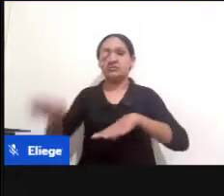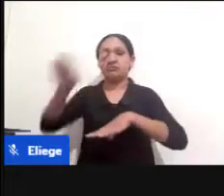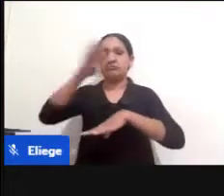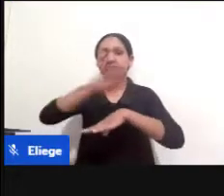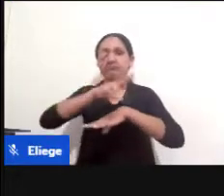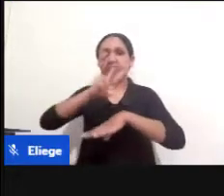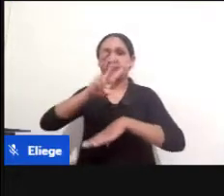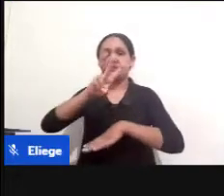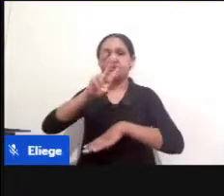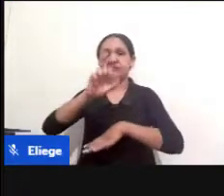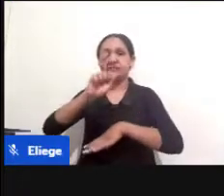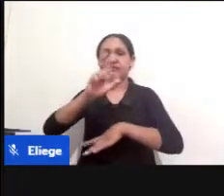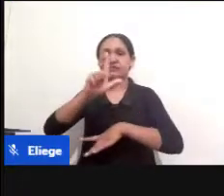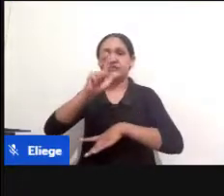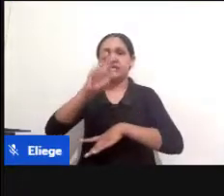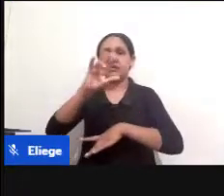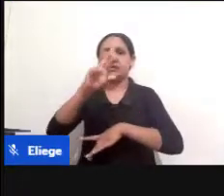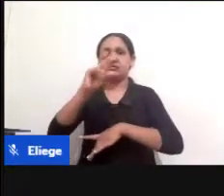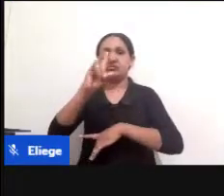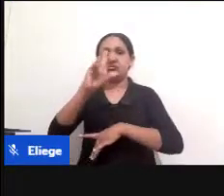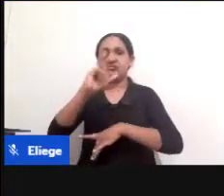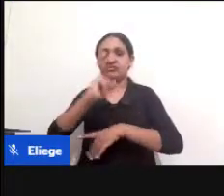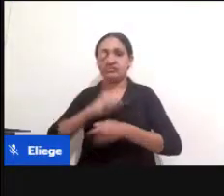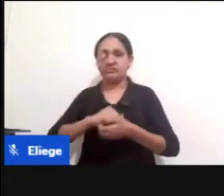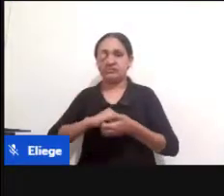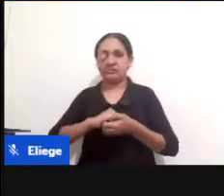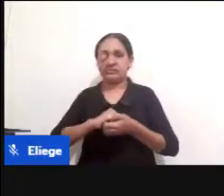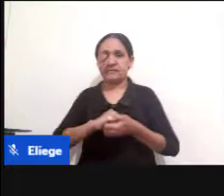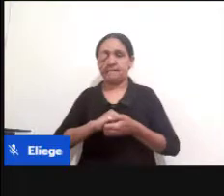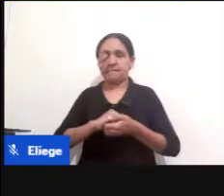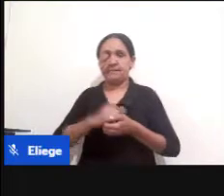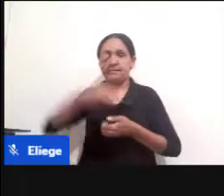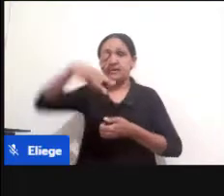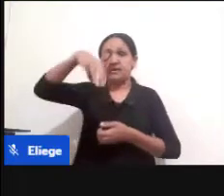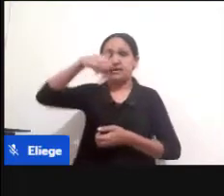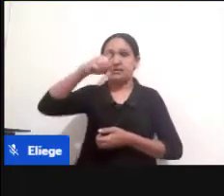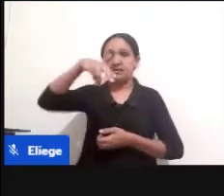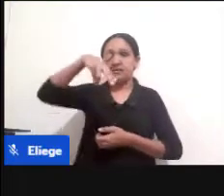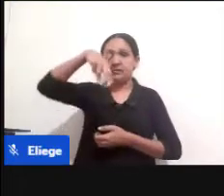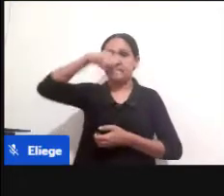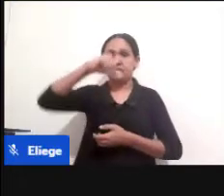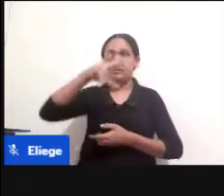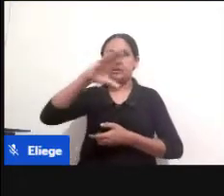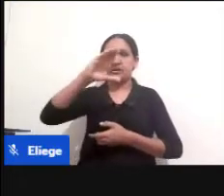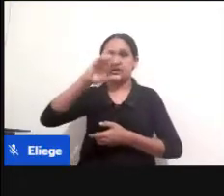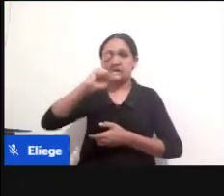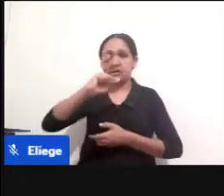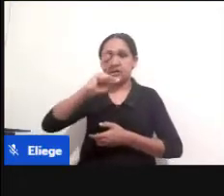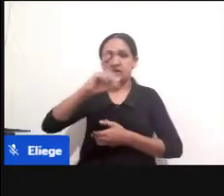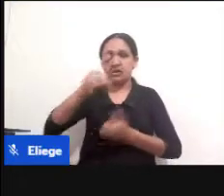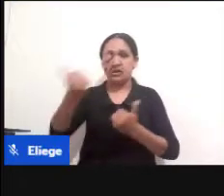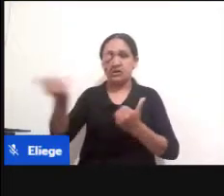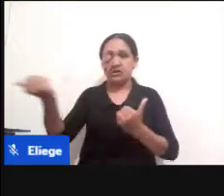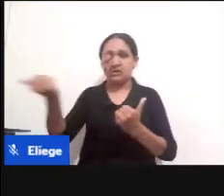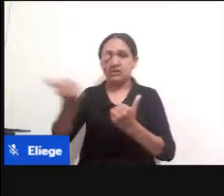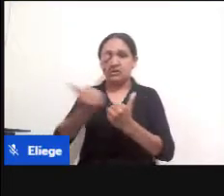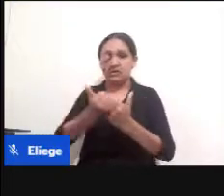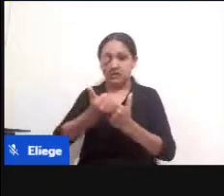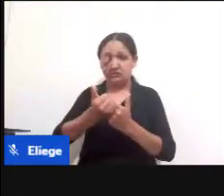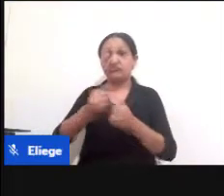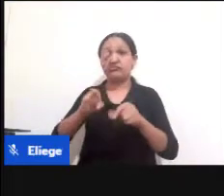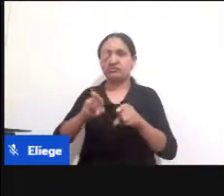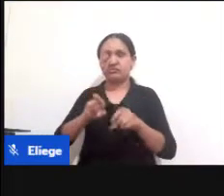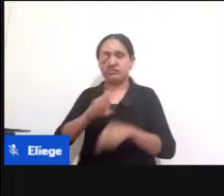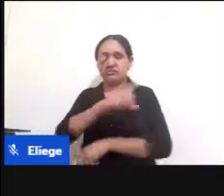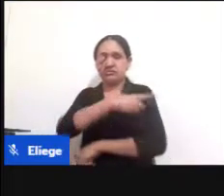de Gestão Públicas e Educacionais, e Mônica Inácio Preste, gerente de Ensino Fundamental e Médio.